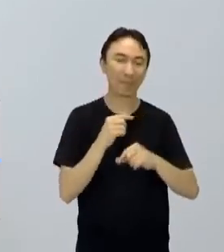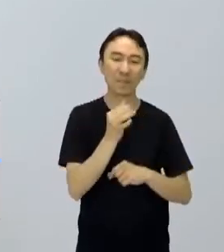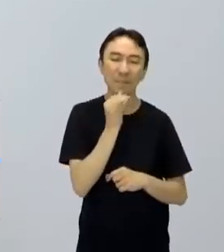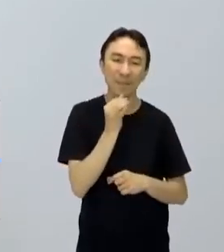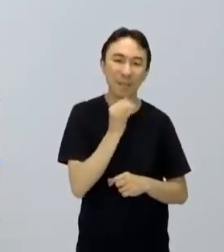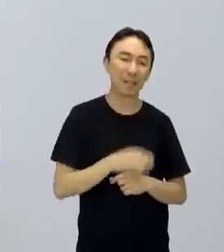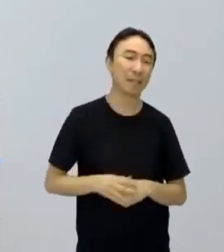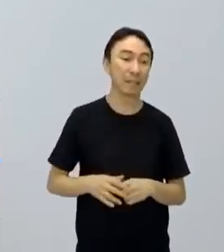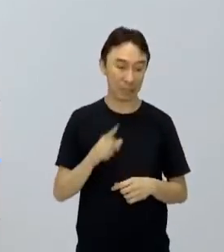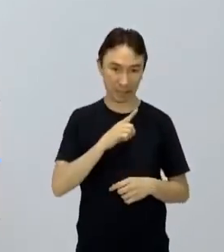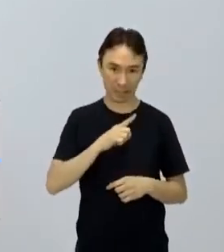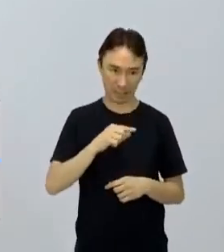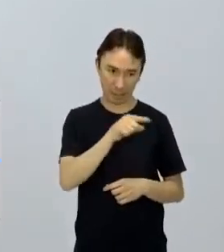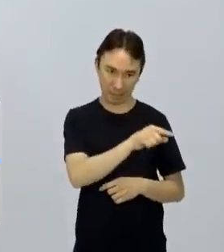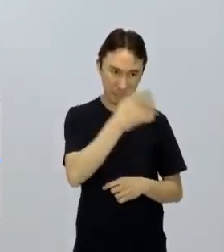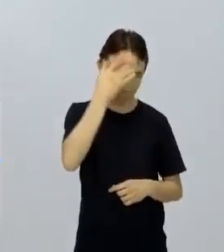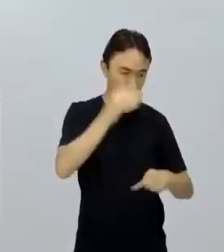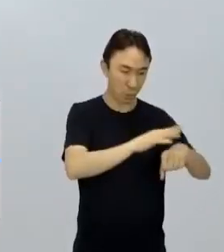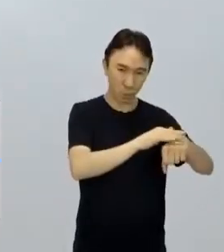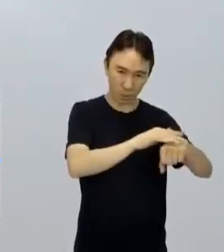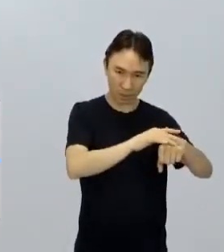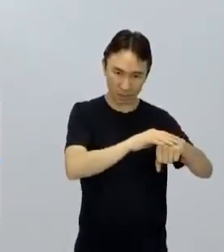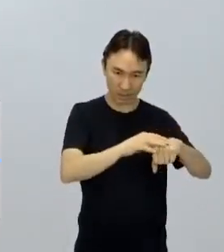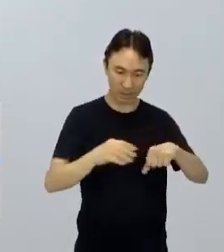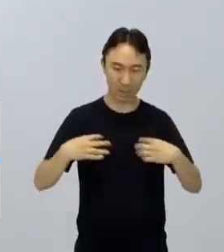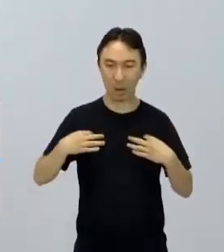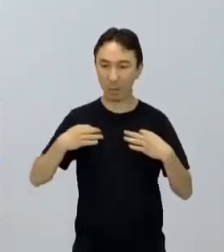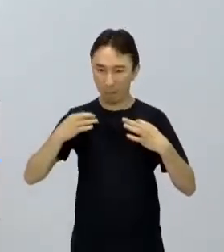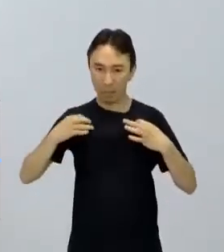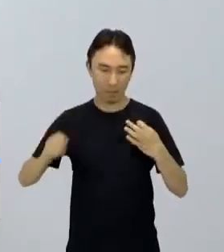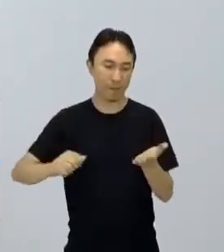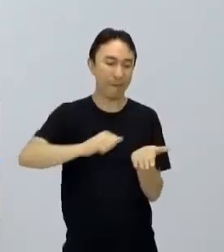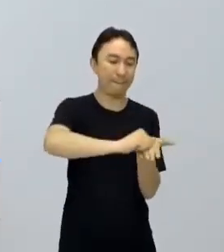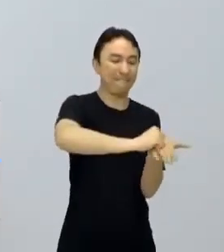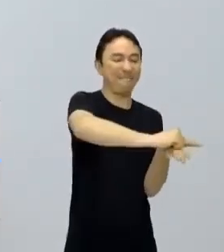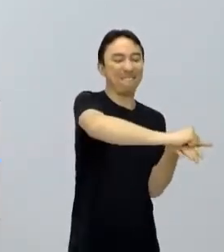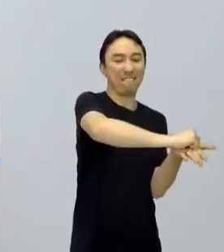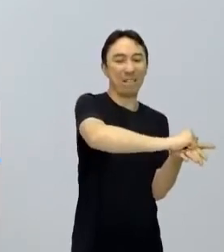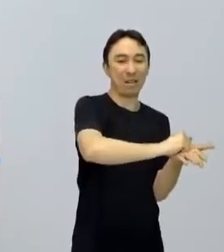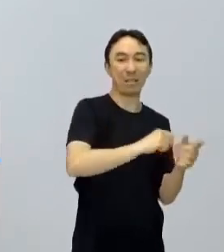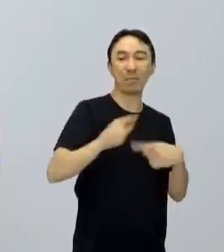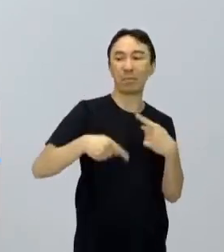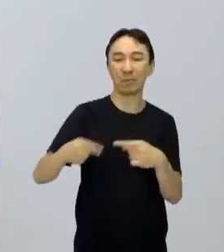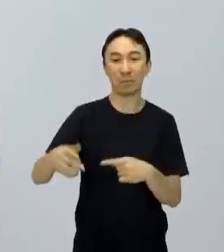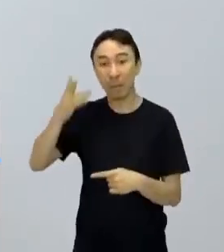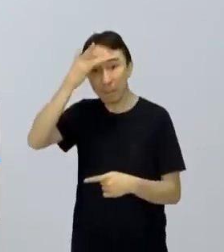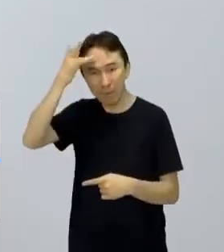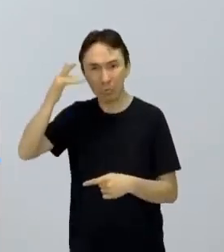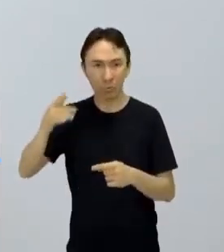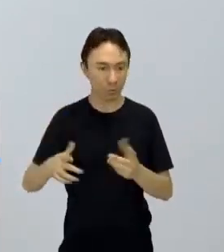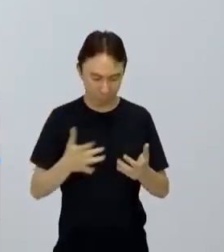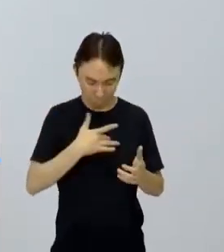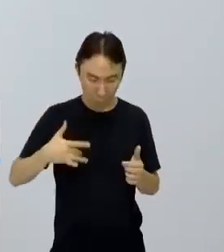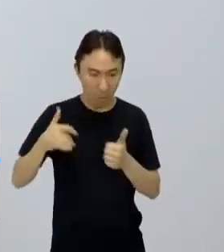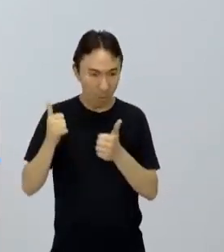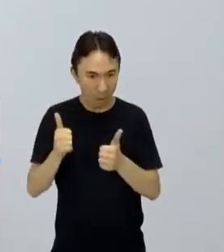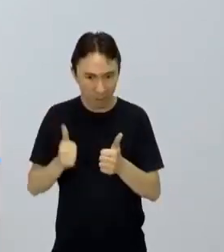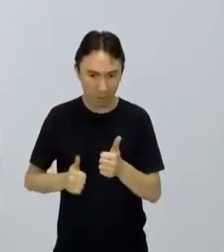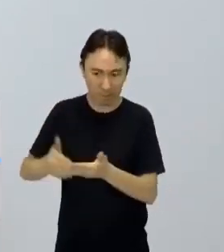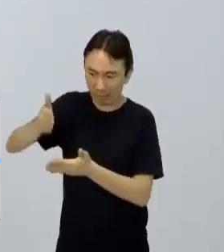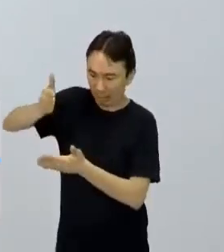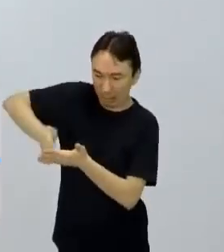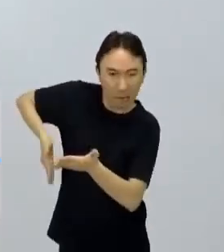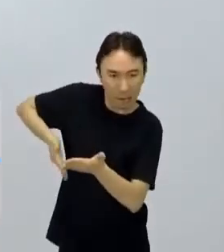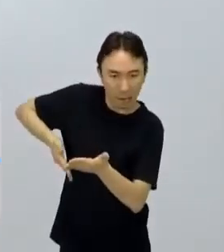tinha varíola e depois fizesse um cortezinho na pessoa saudável e passasse esse pano contaminado